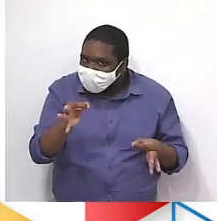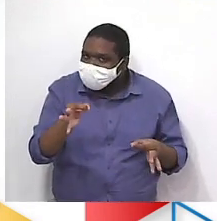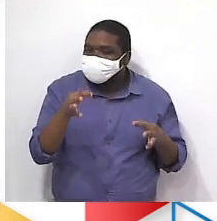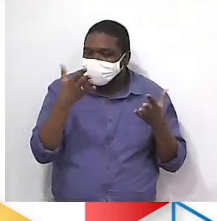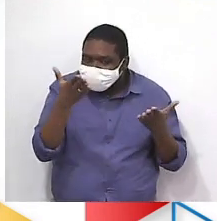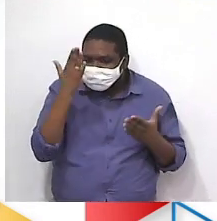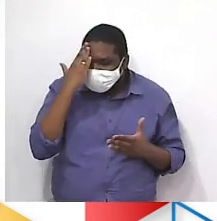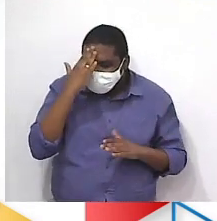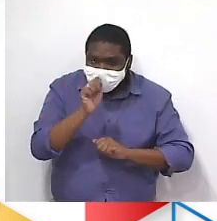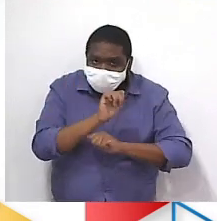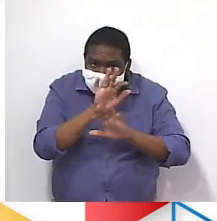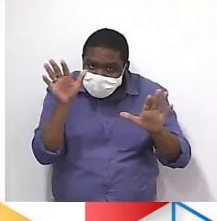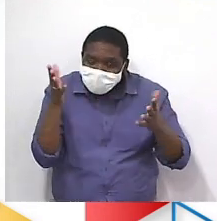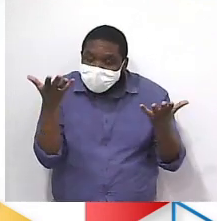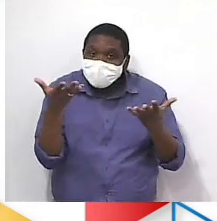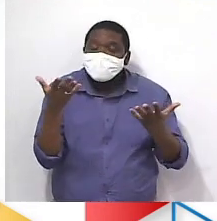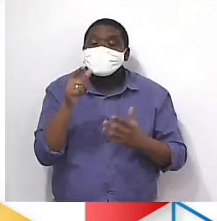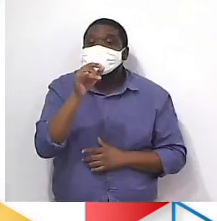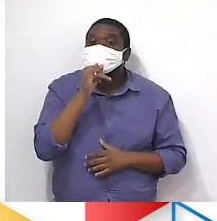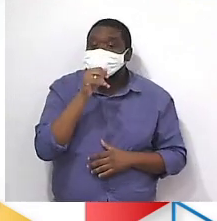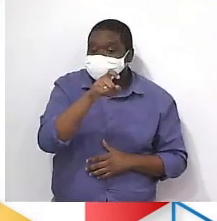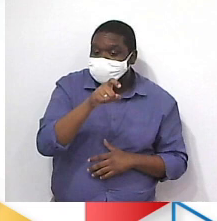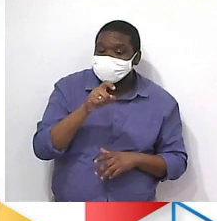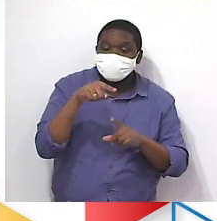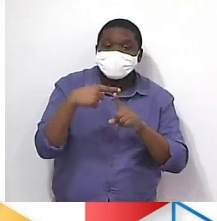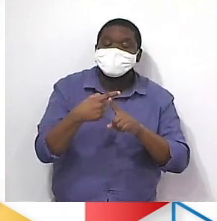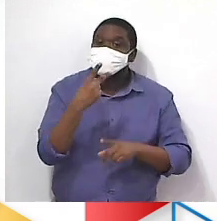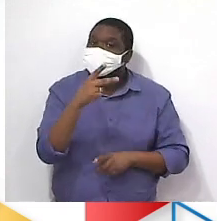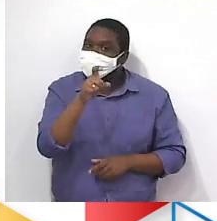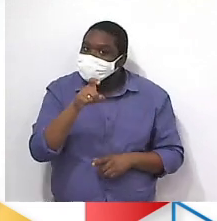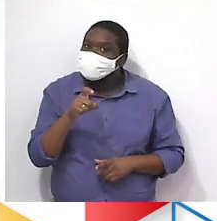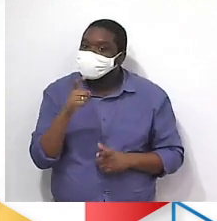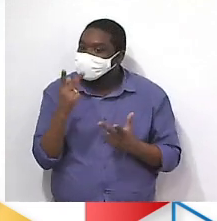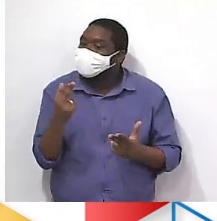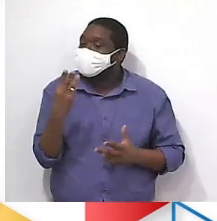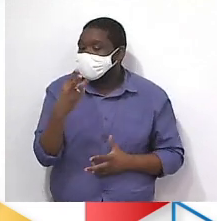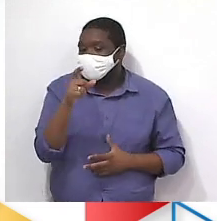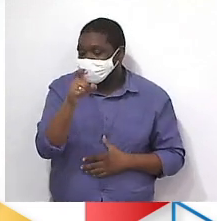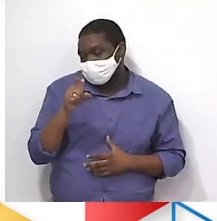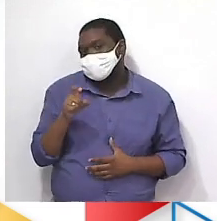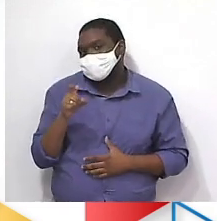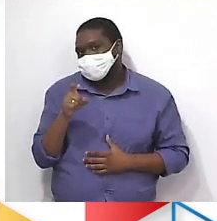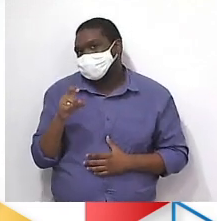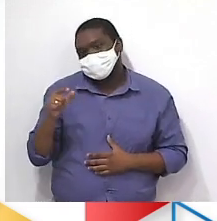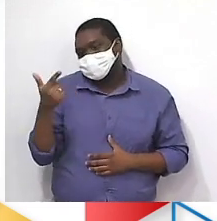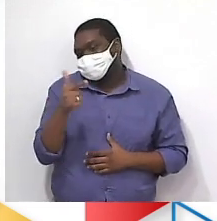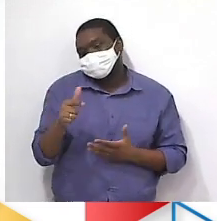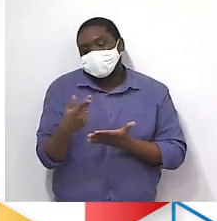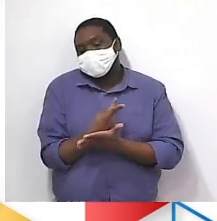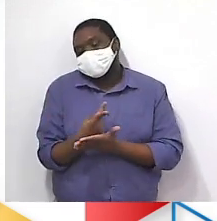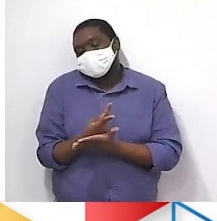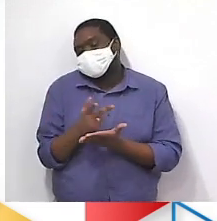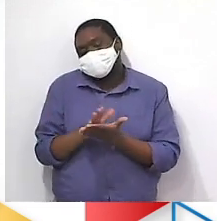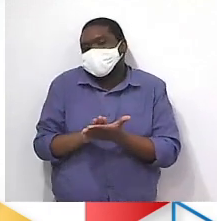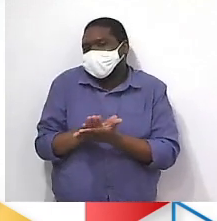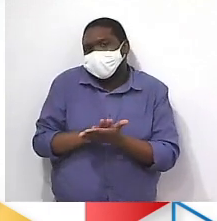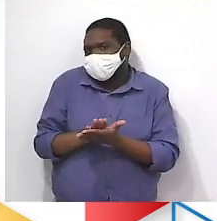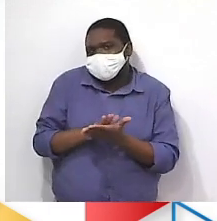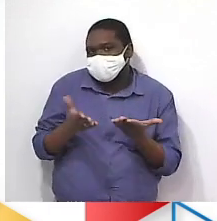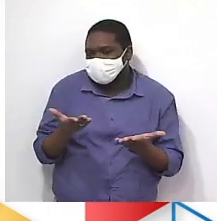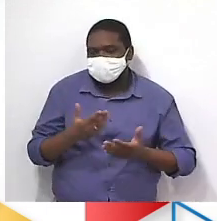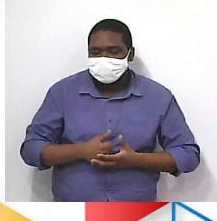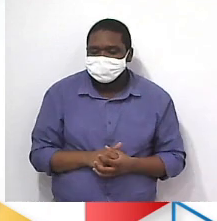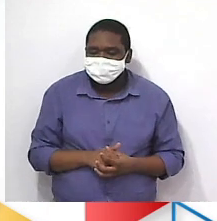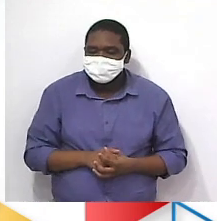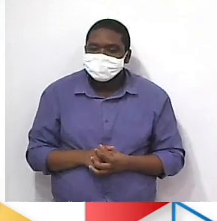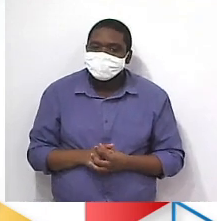para entender? Agora, x mais 2x, 3x. Não tem erro nenhum nisso, tá bom? Se liga aí.